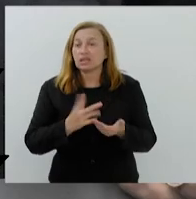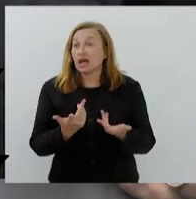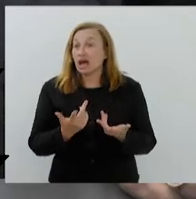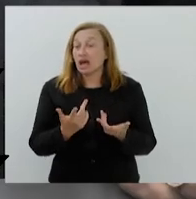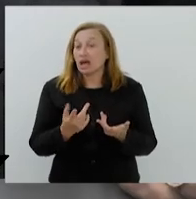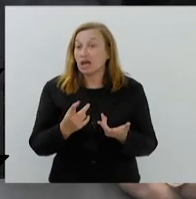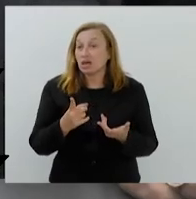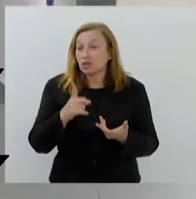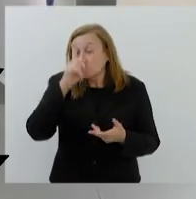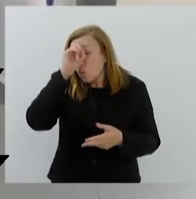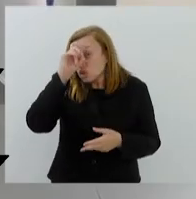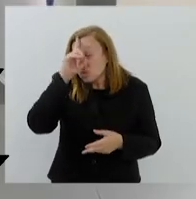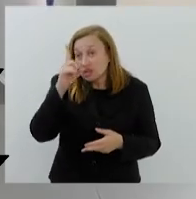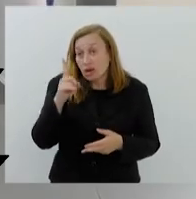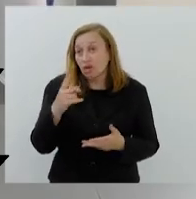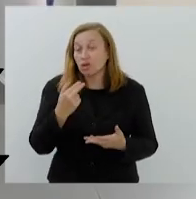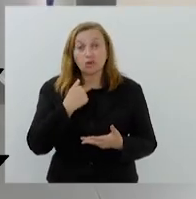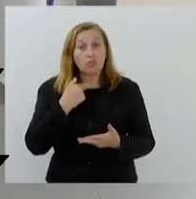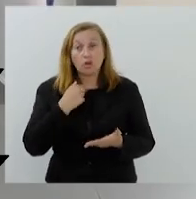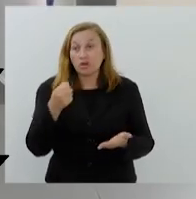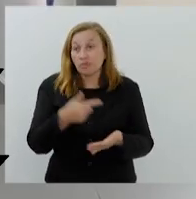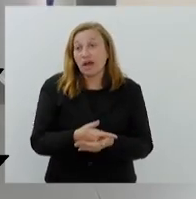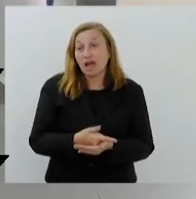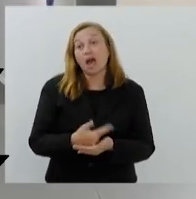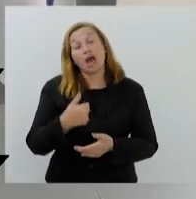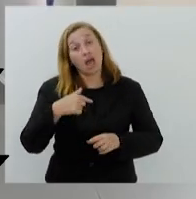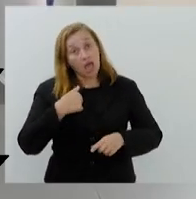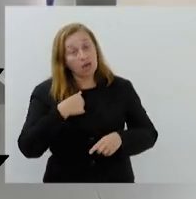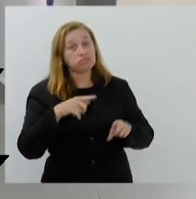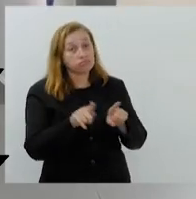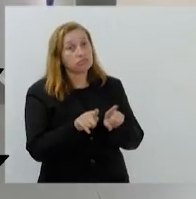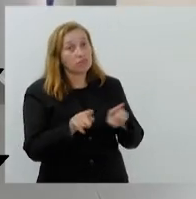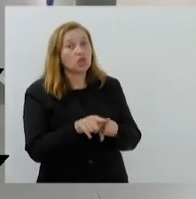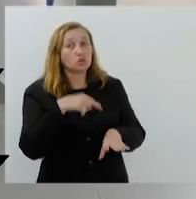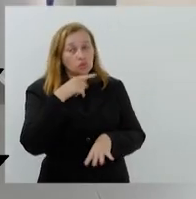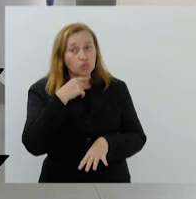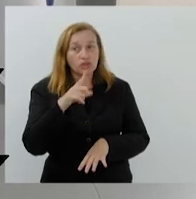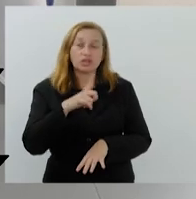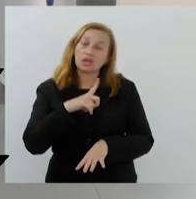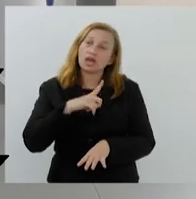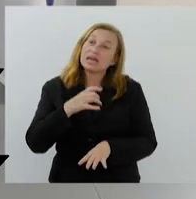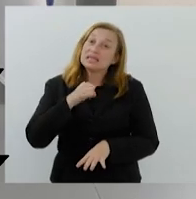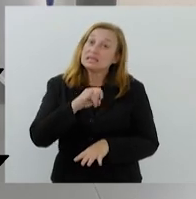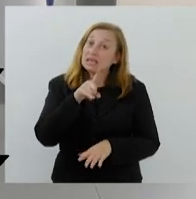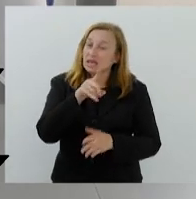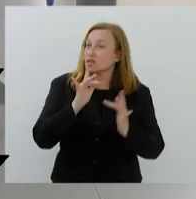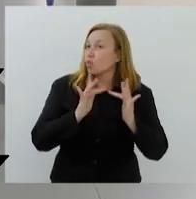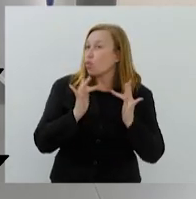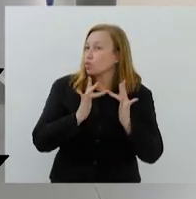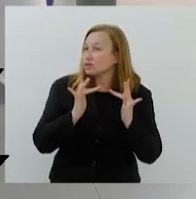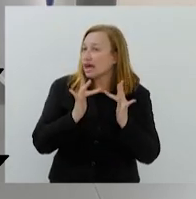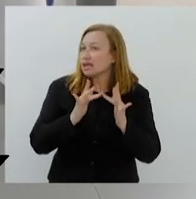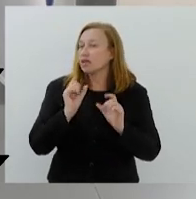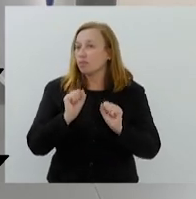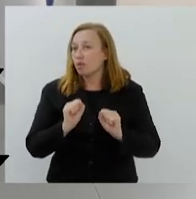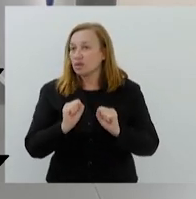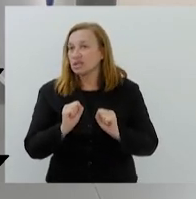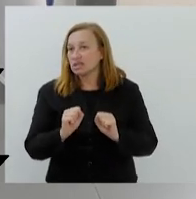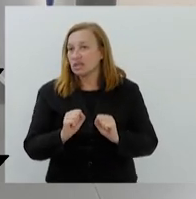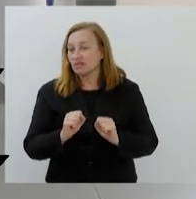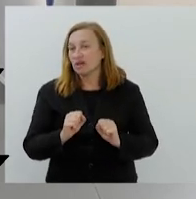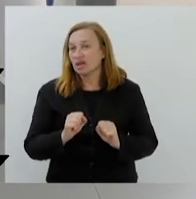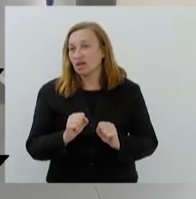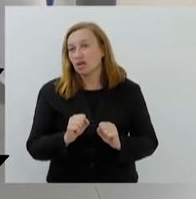comunicado. O cerne da discussão, né, deputado Dino, que eu também tenho dúvida da constitucionalidade, se esse contato pode ser feito por meio de